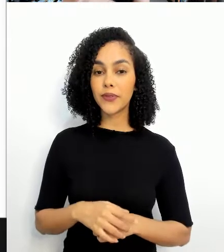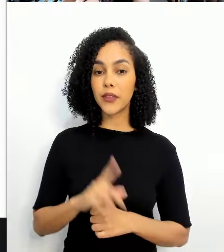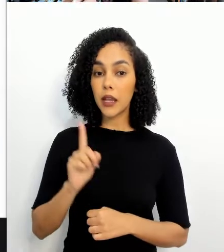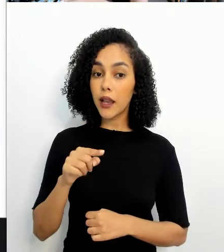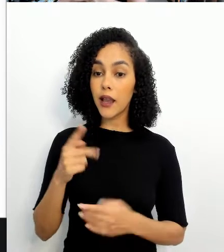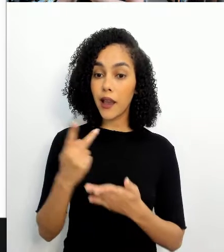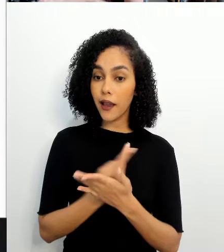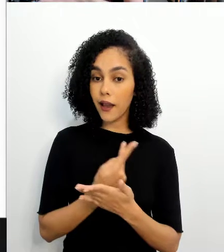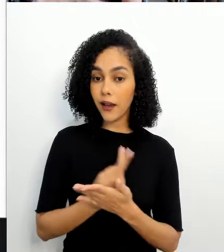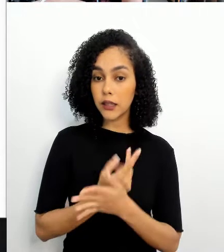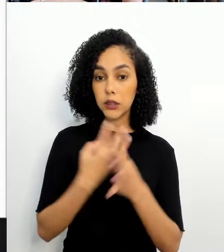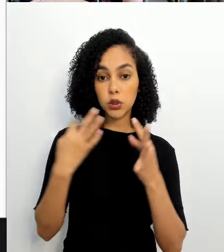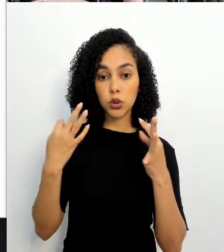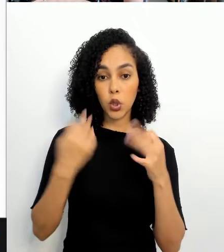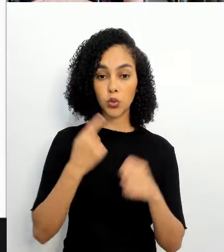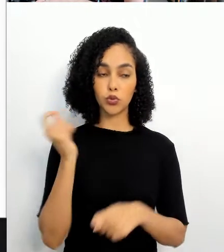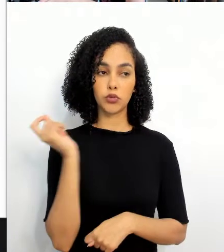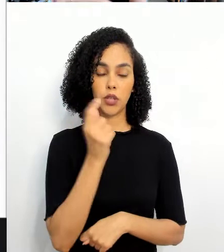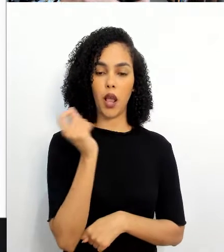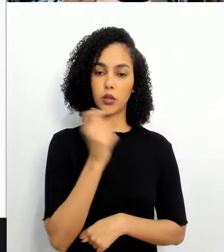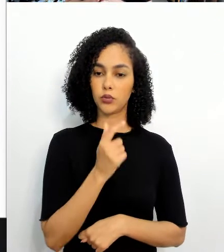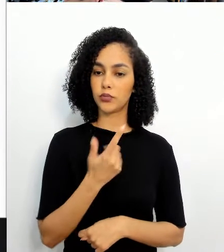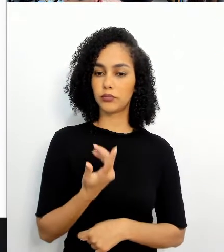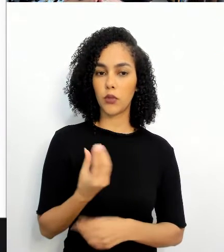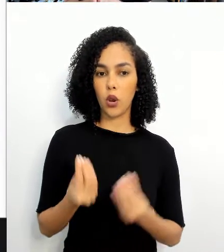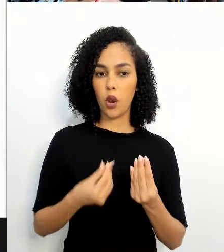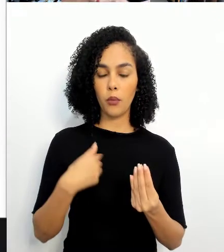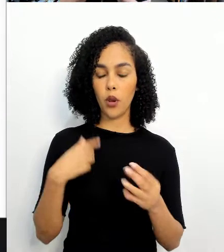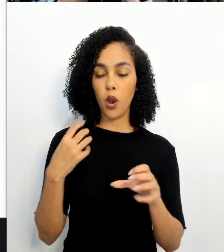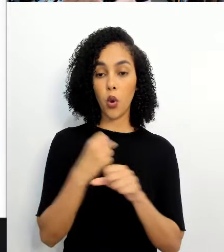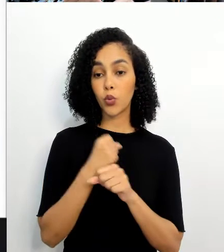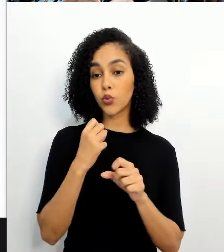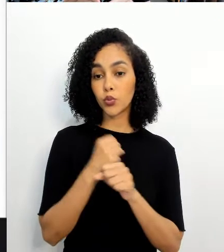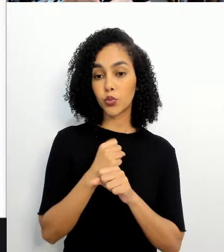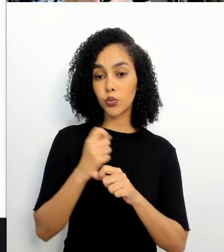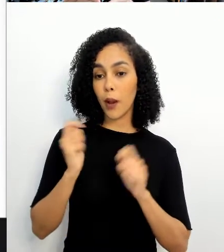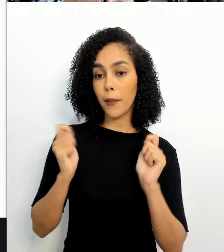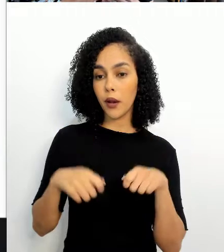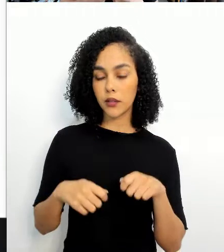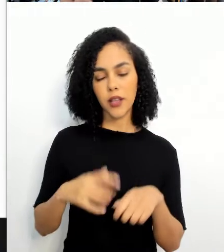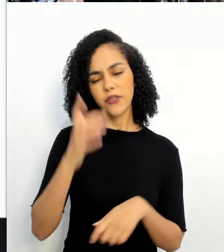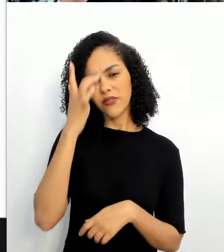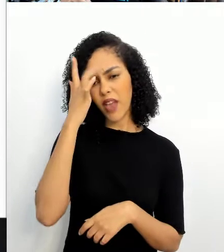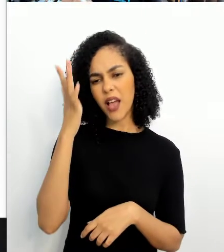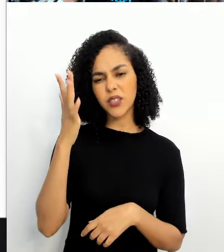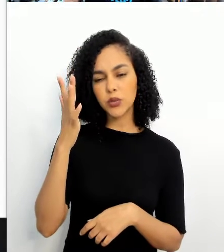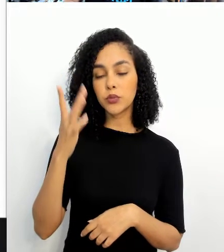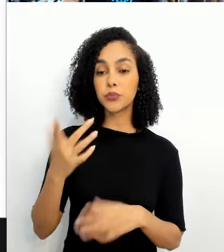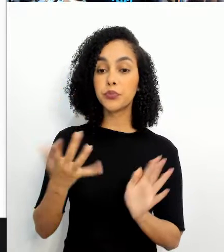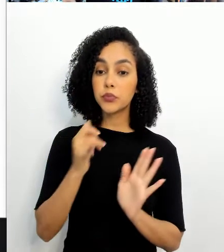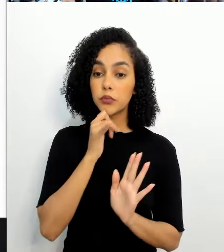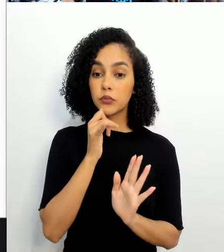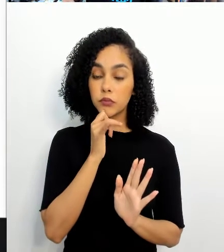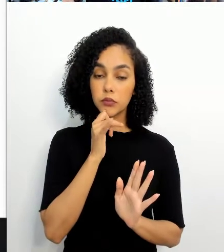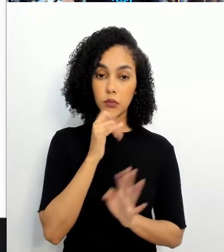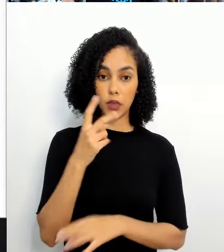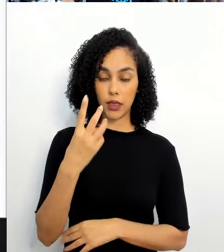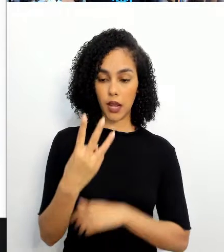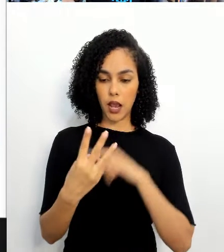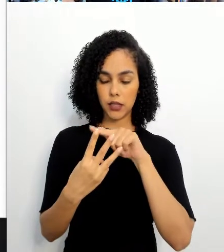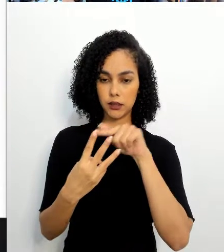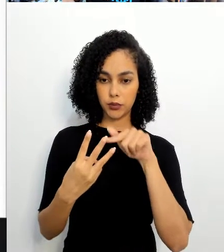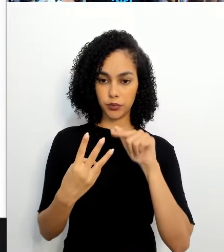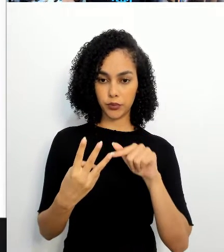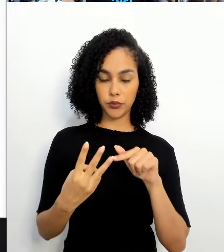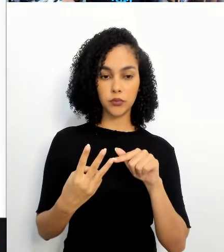é errar todos os dardos. Como é que eu calculo essa probabilidade? Essa é muito mais fácil. Por exemplo, com 3 dardos, qual